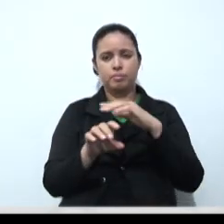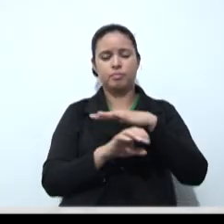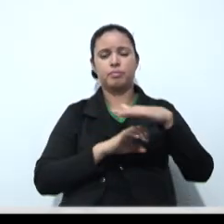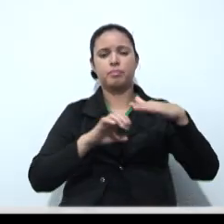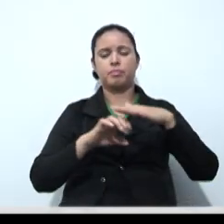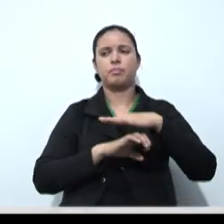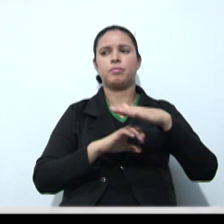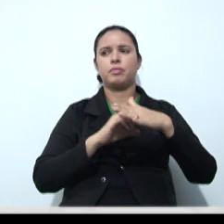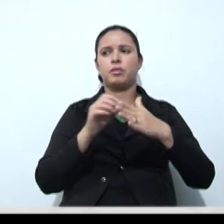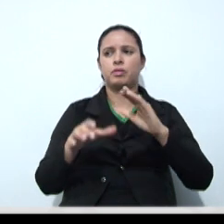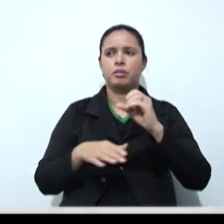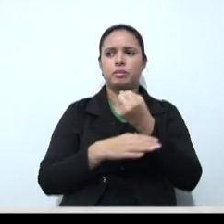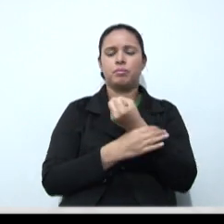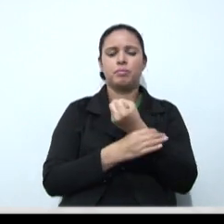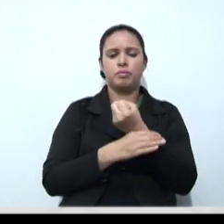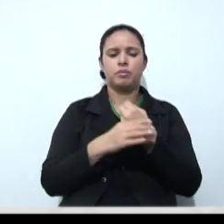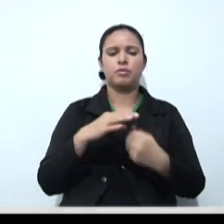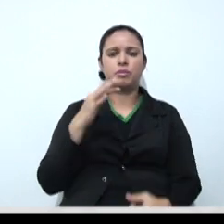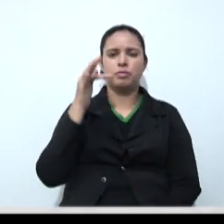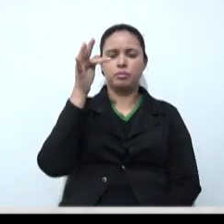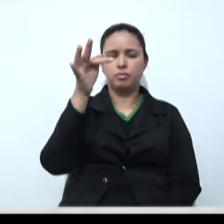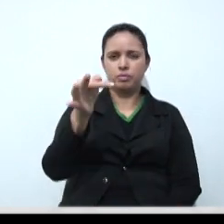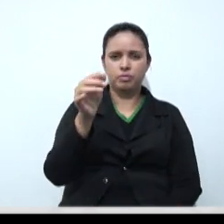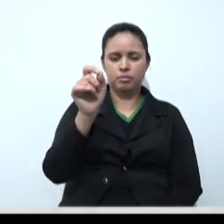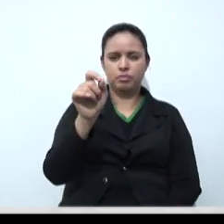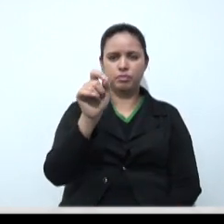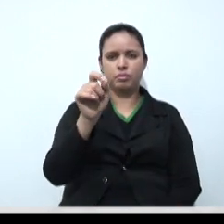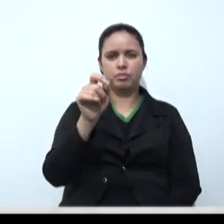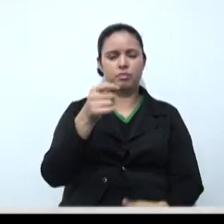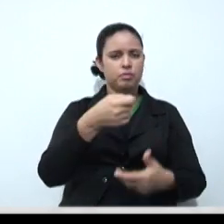de modo a garantir às gerações futuras